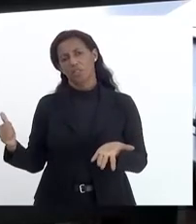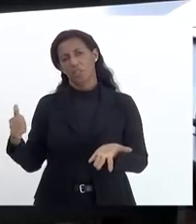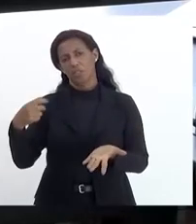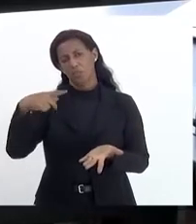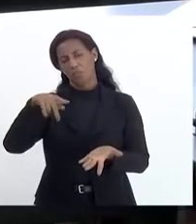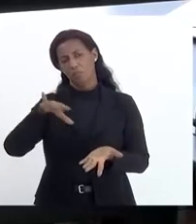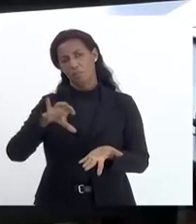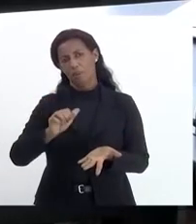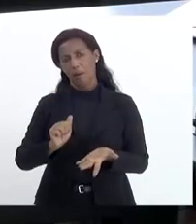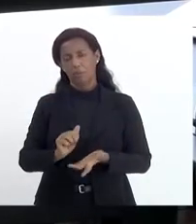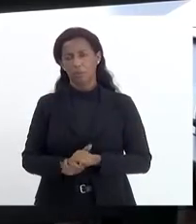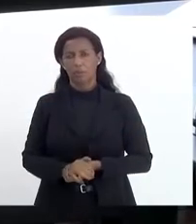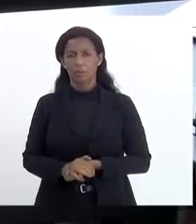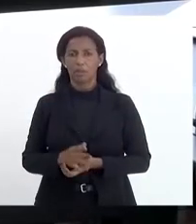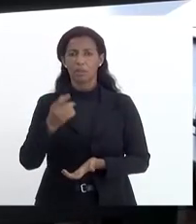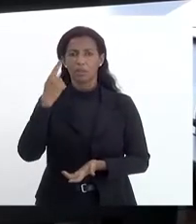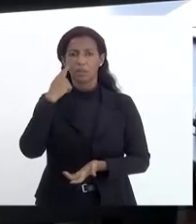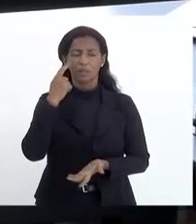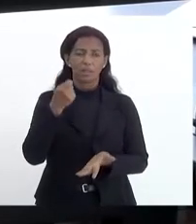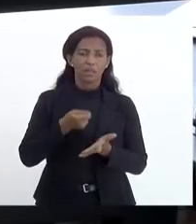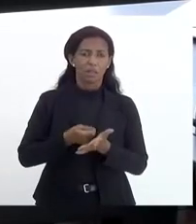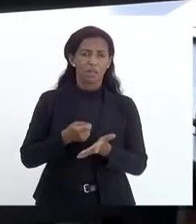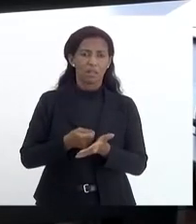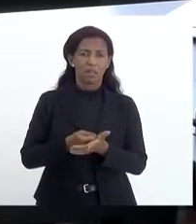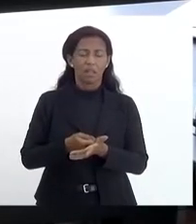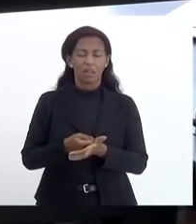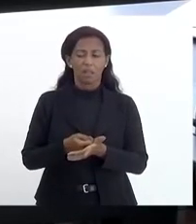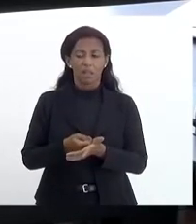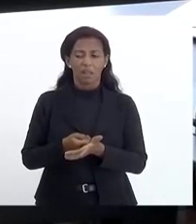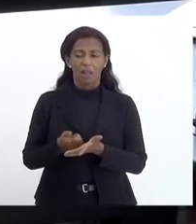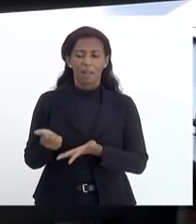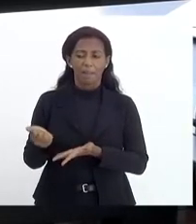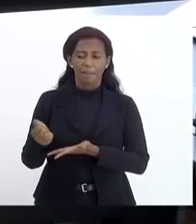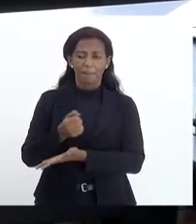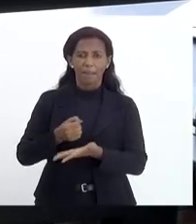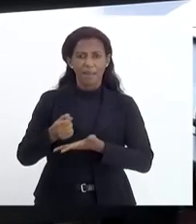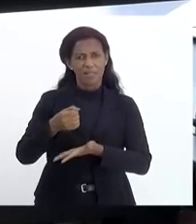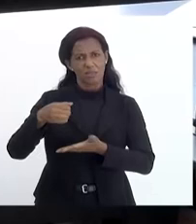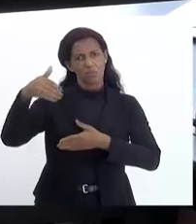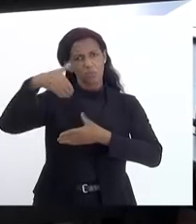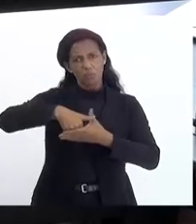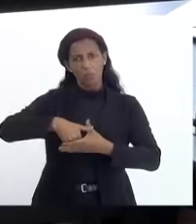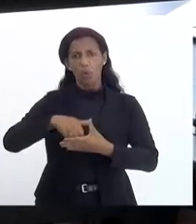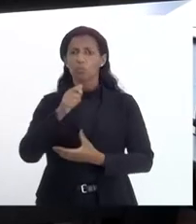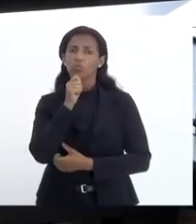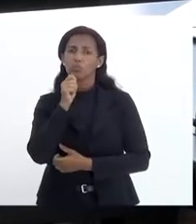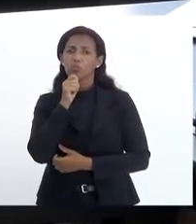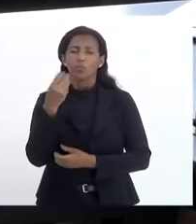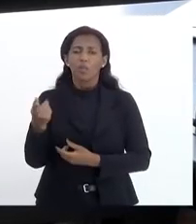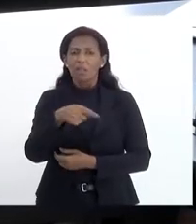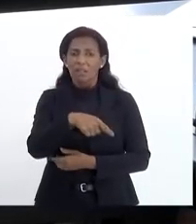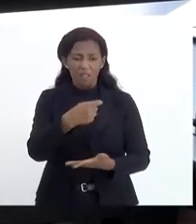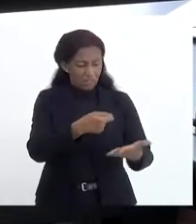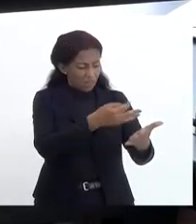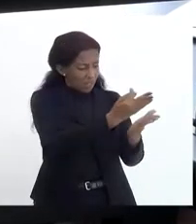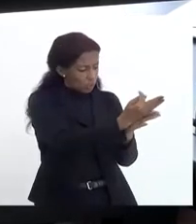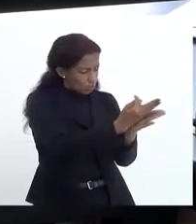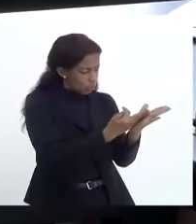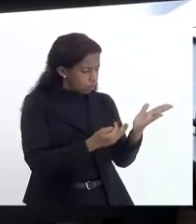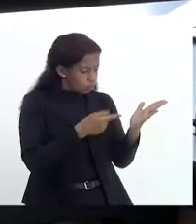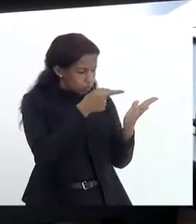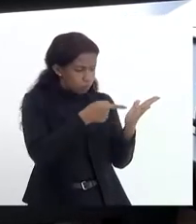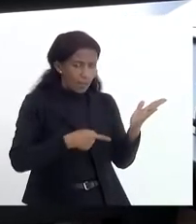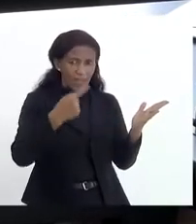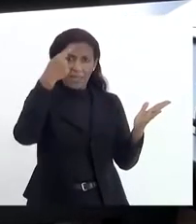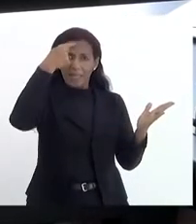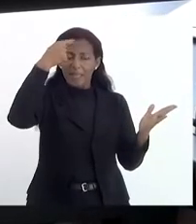e tenta dar fundamento ao seu voto? Porque, inclusive, nós não temos, é que ele fala claramente, ele está